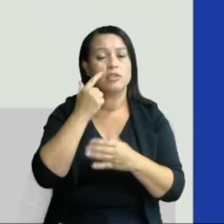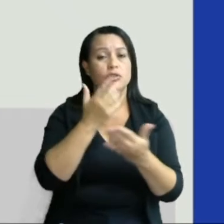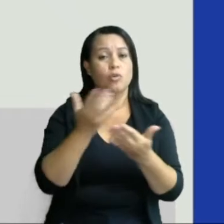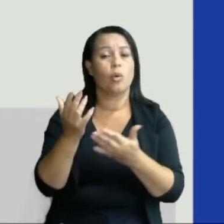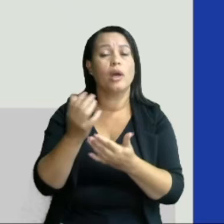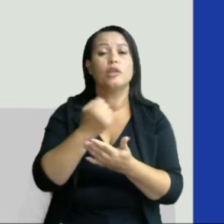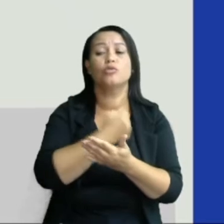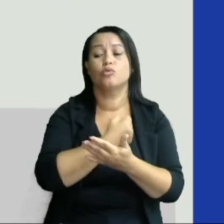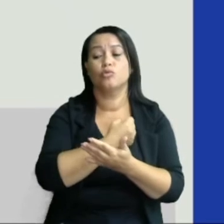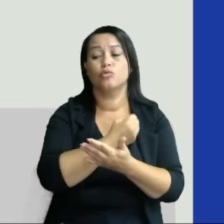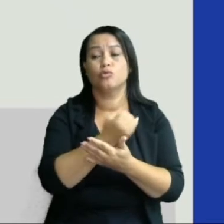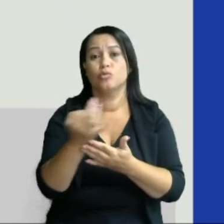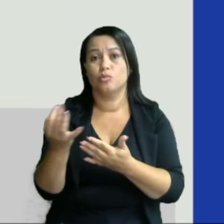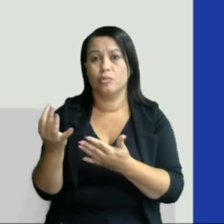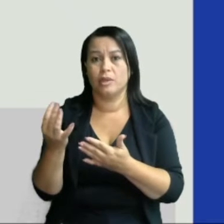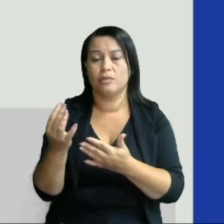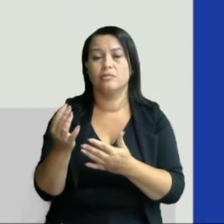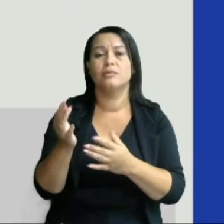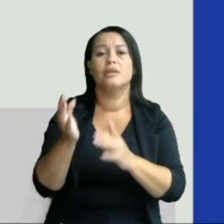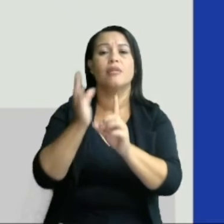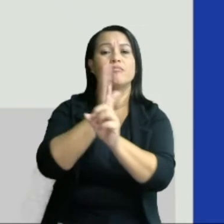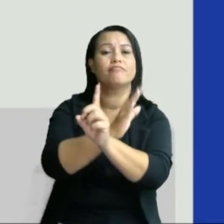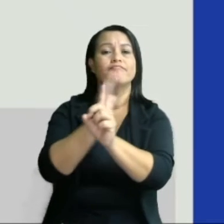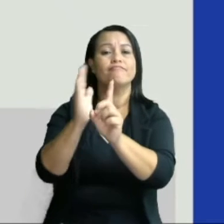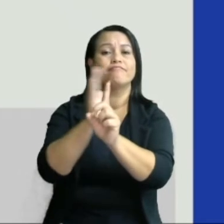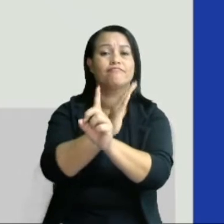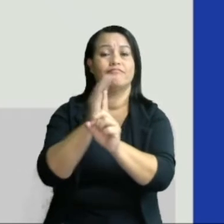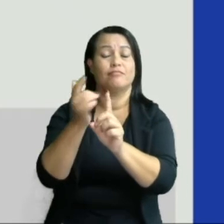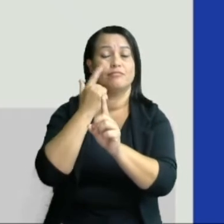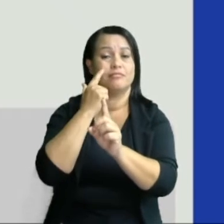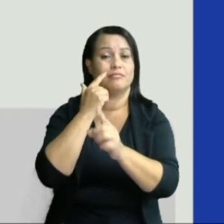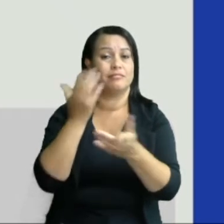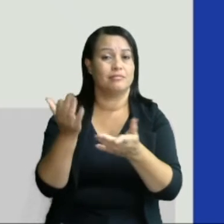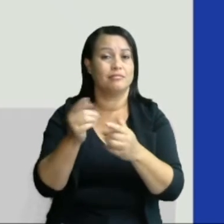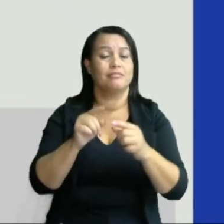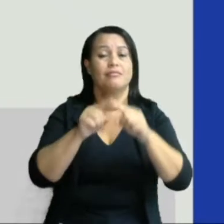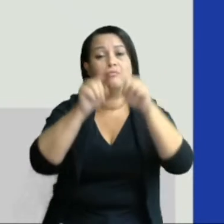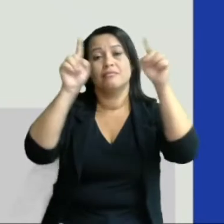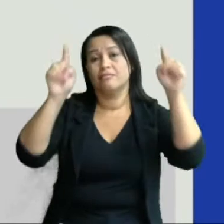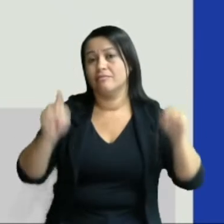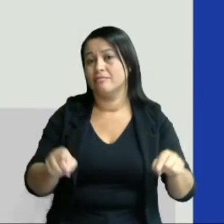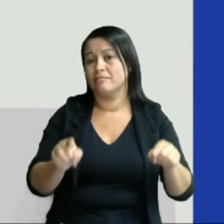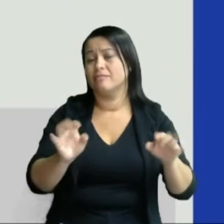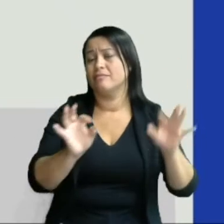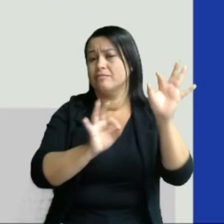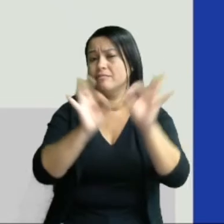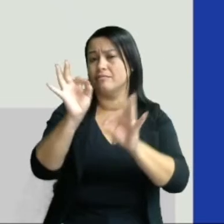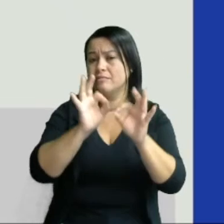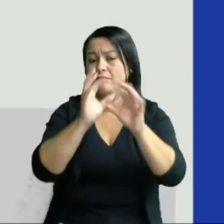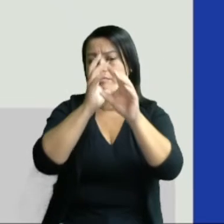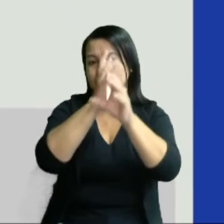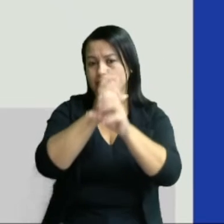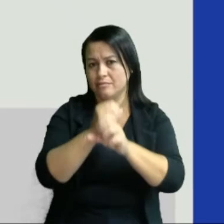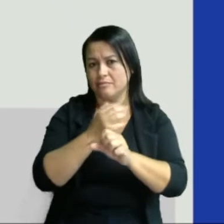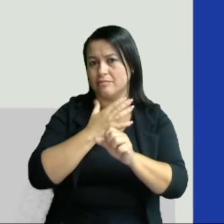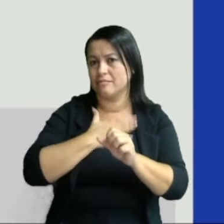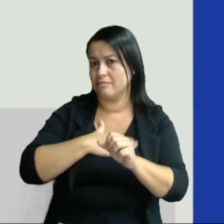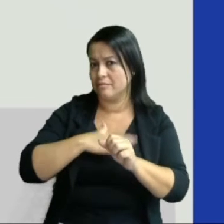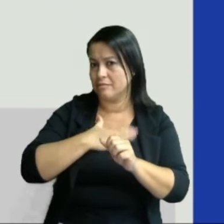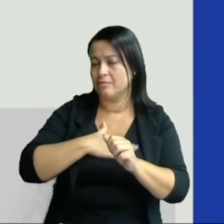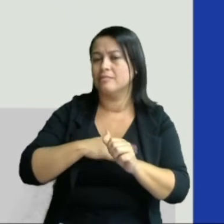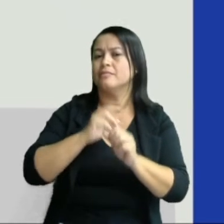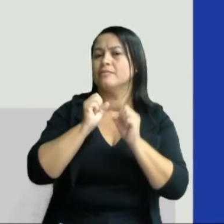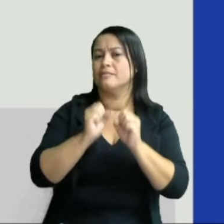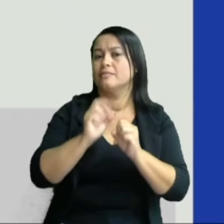entre esses números, tá certo? Então, vamos aqui para o quadro para a gente fazer ele bem calmamente, para a